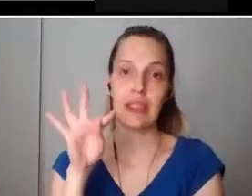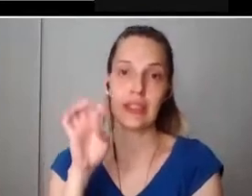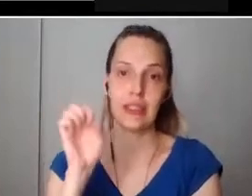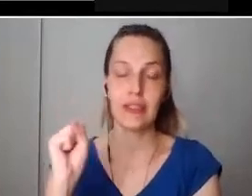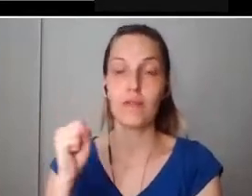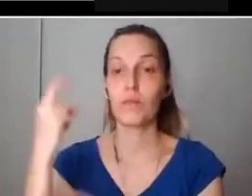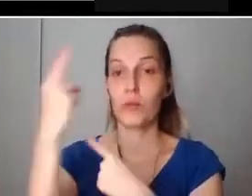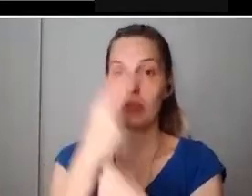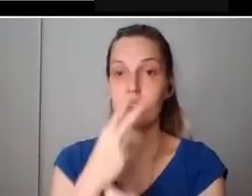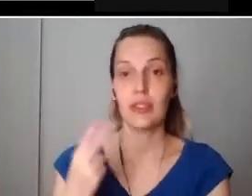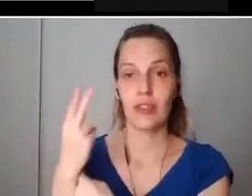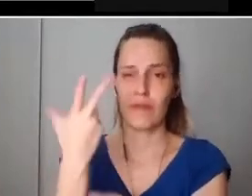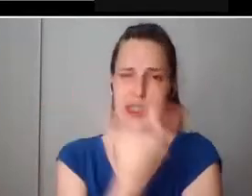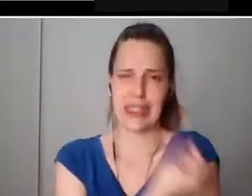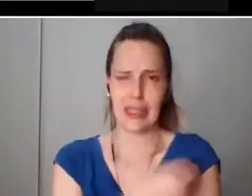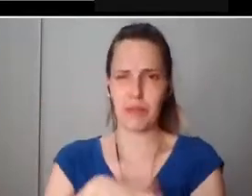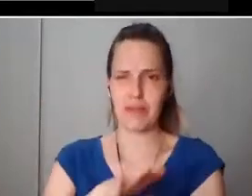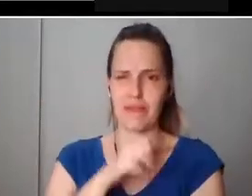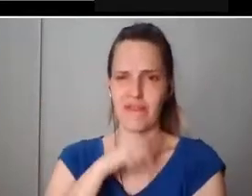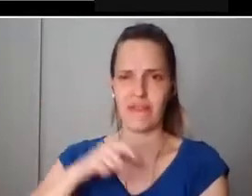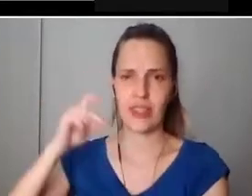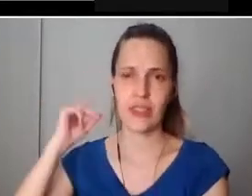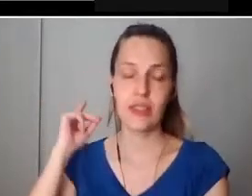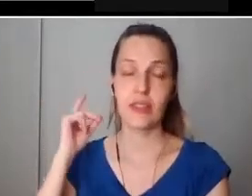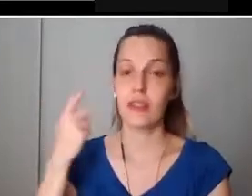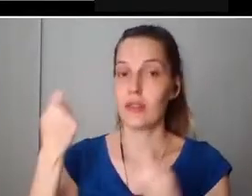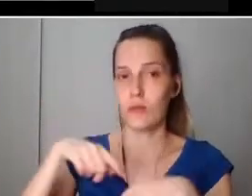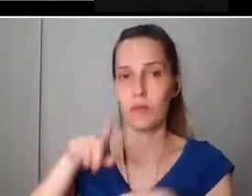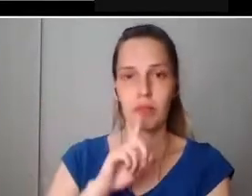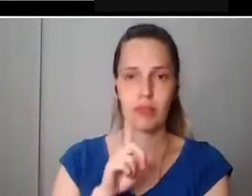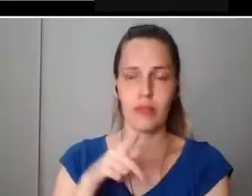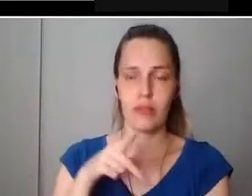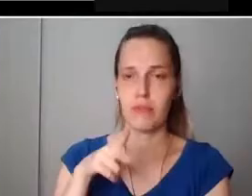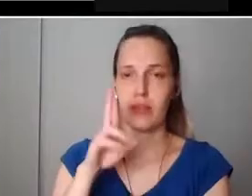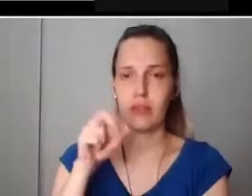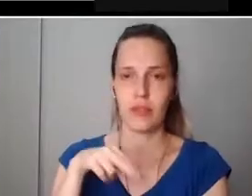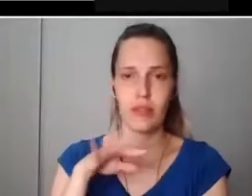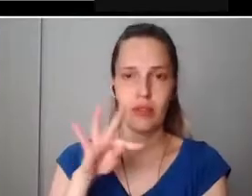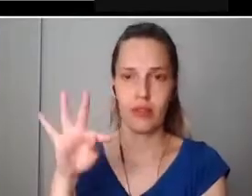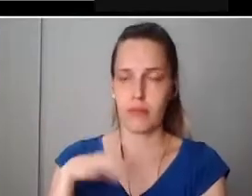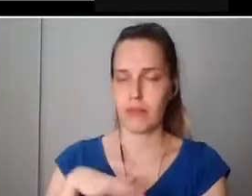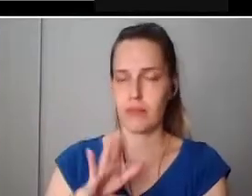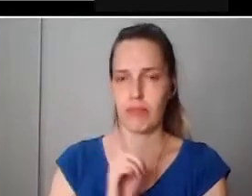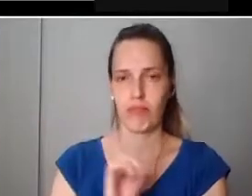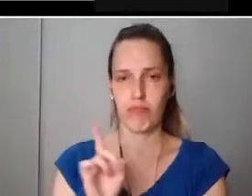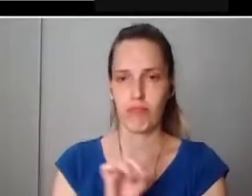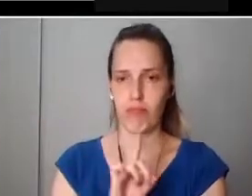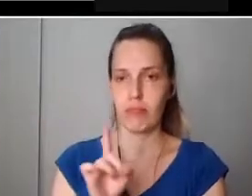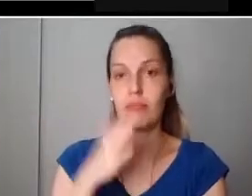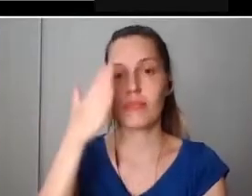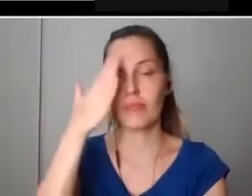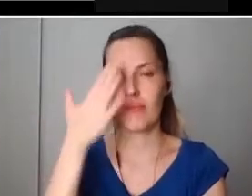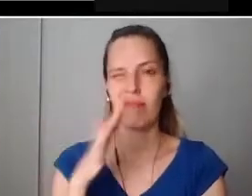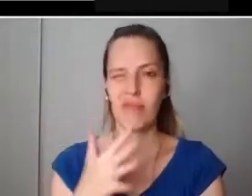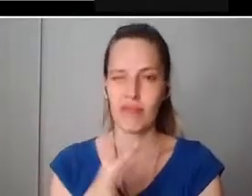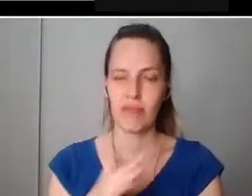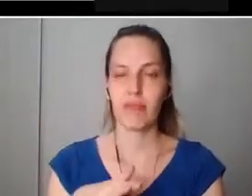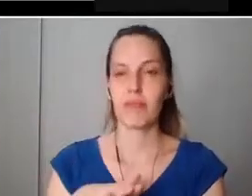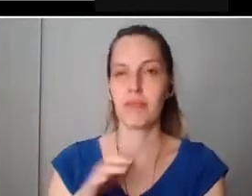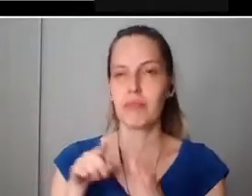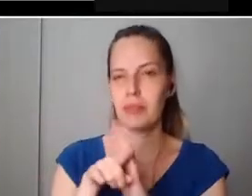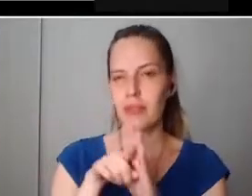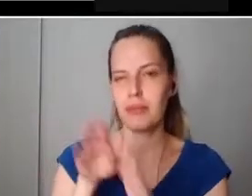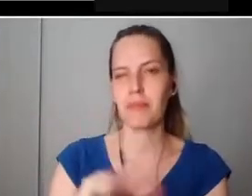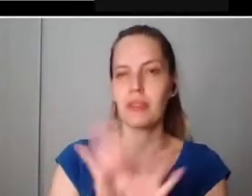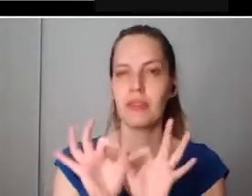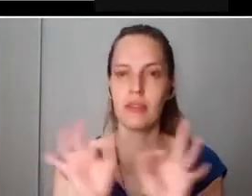mais antigas, a gente não precisa fazer o PRNT mais tanto, a gente já sabe mais ou menos, num ensaio mais simples como o ELISA, que tu